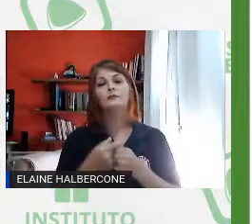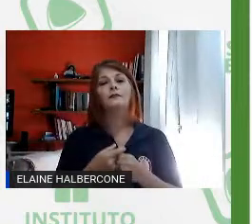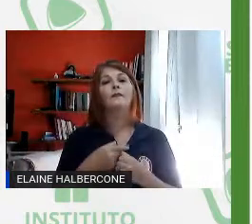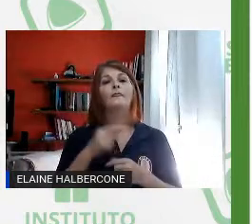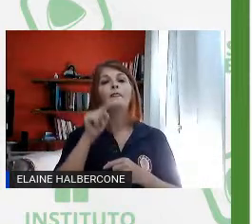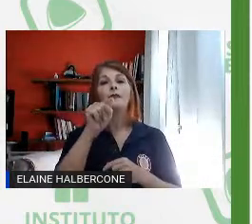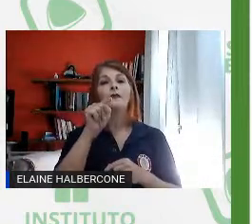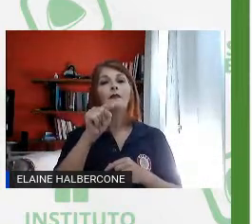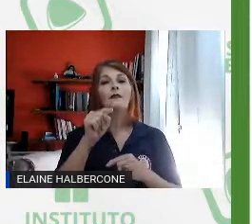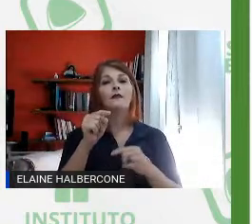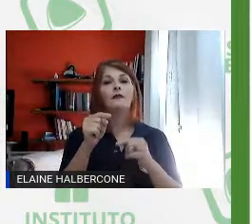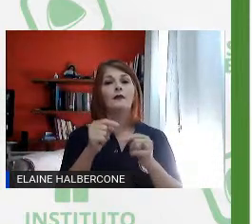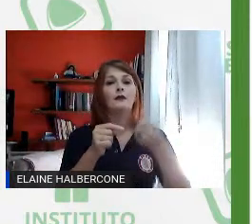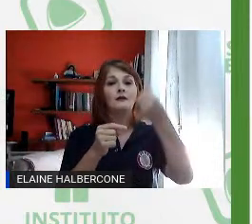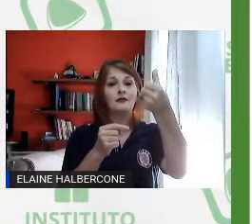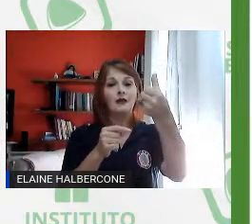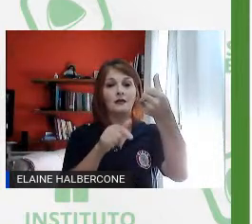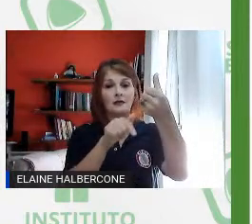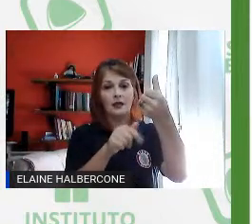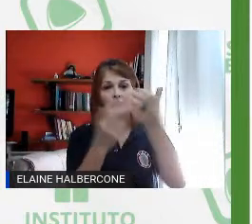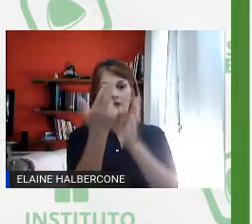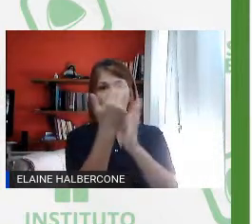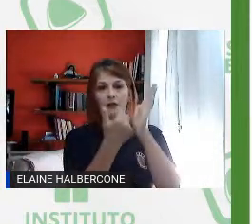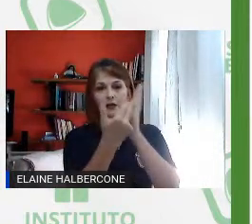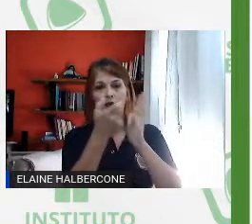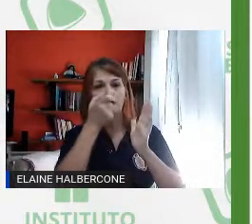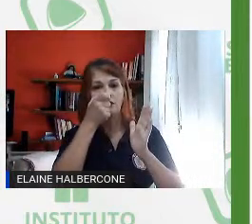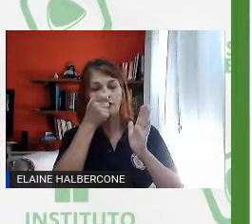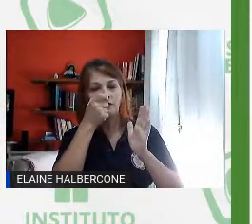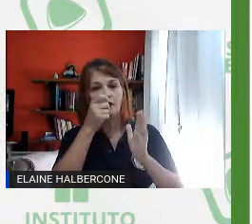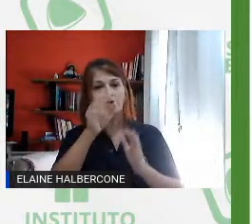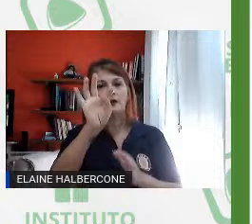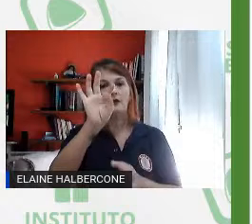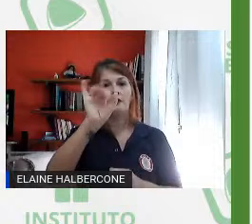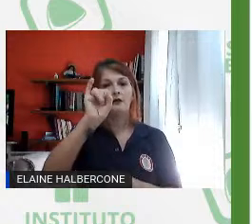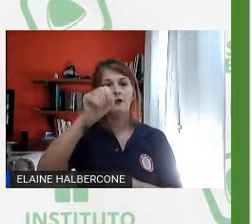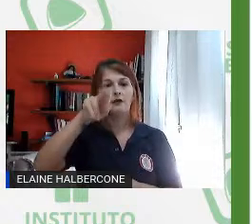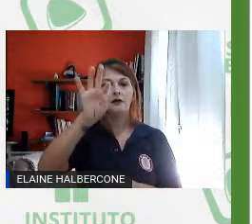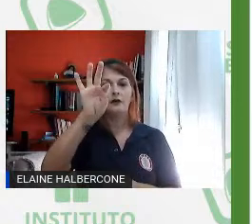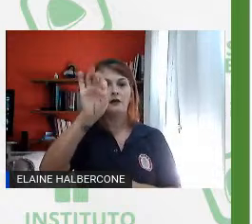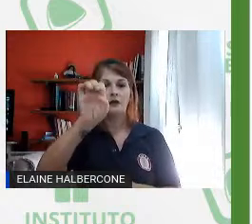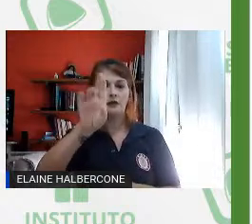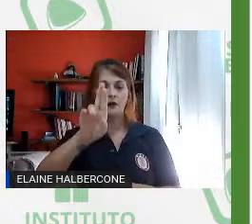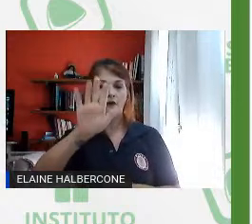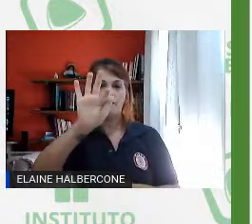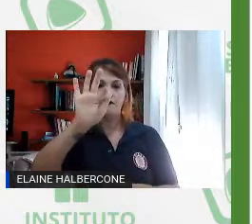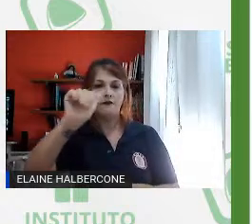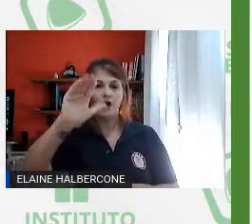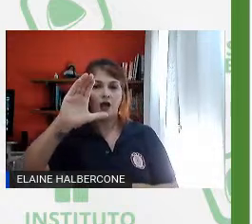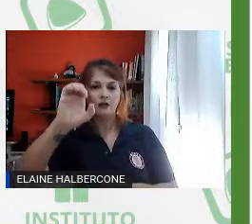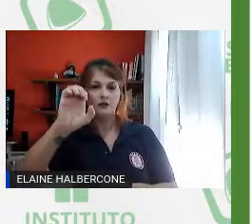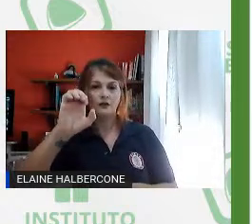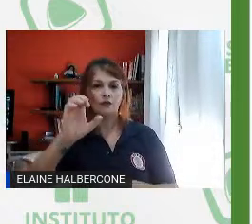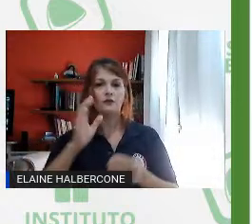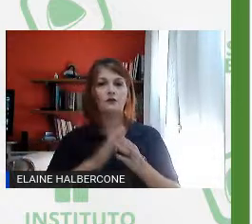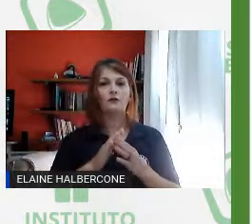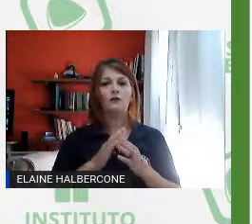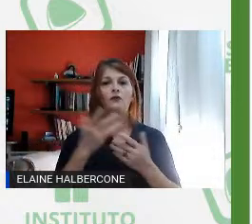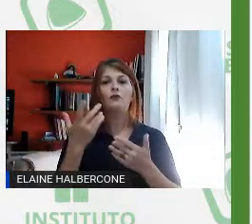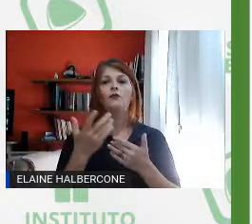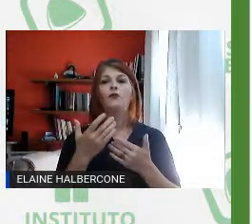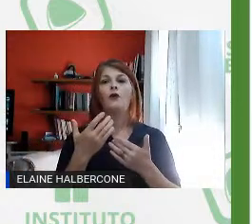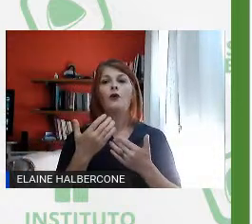Na figura 6 e na figura 7, vemos a interface do GeoGebra. Vou apresentar a vocês qual é o meu intuito desse trabalho.